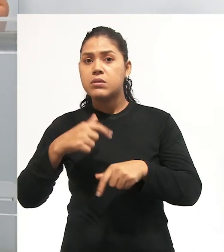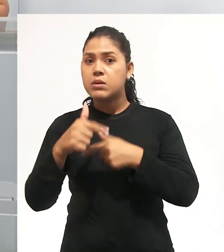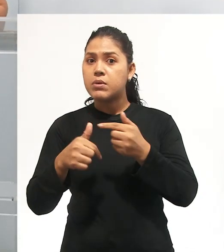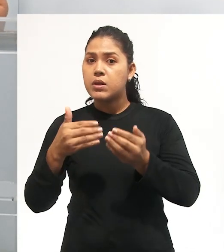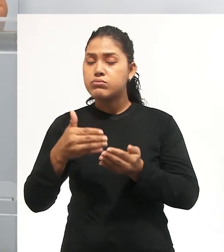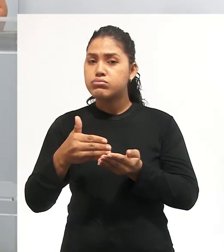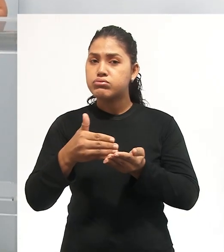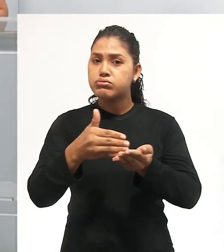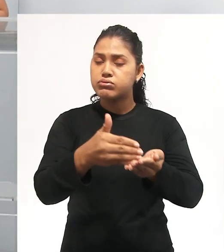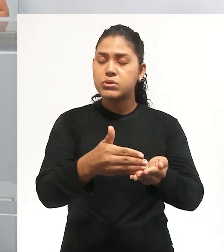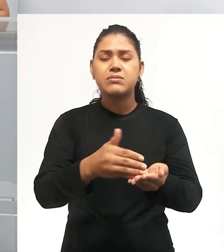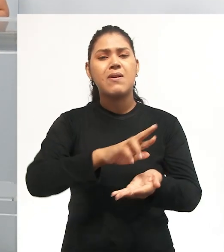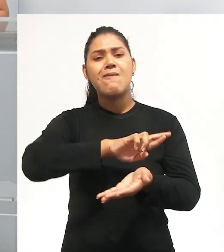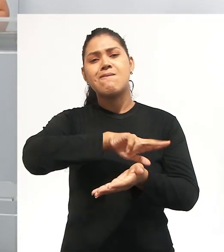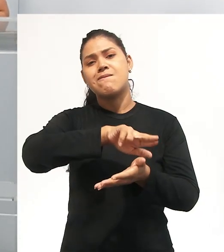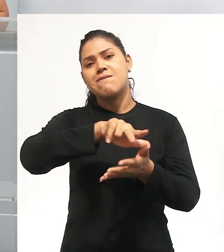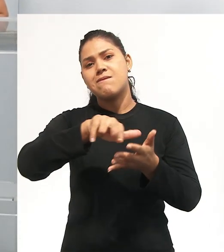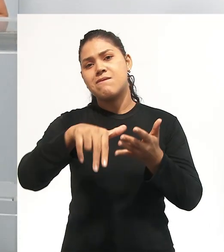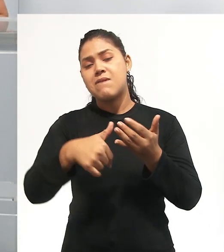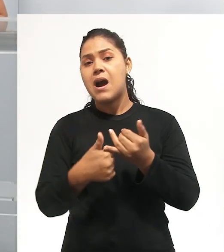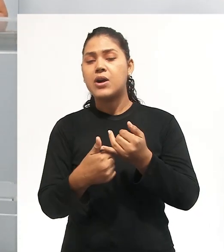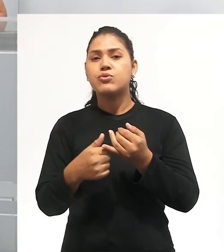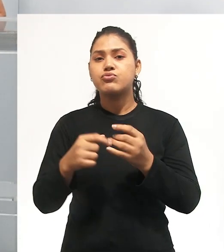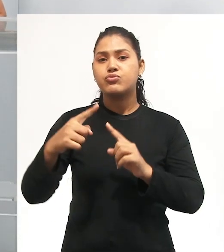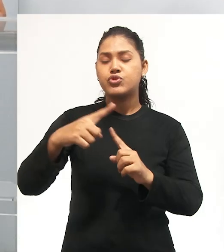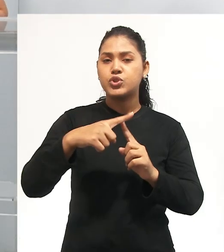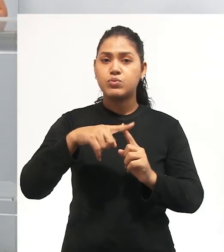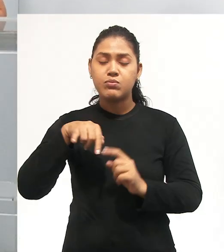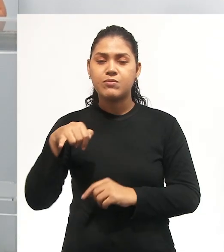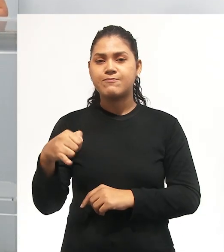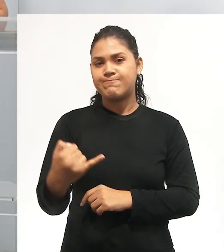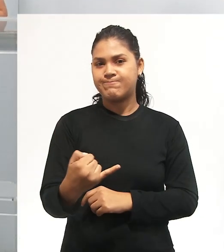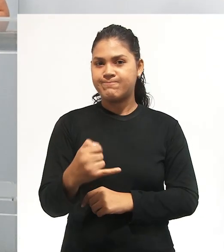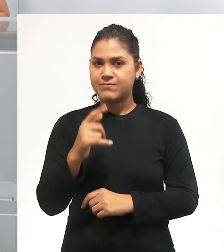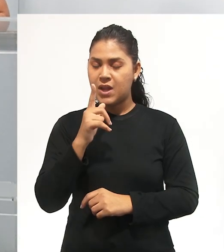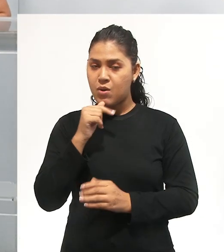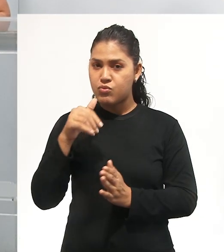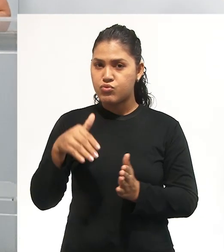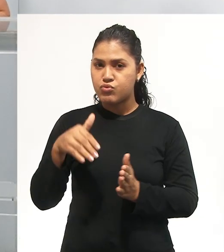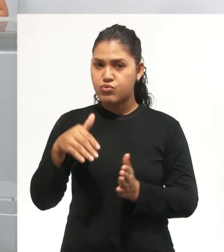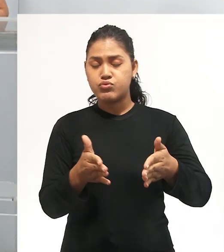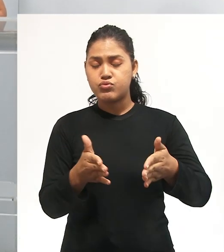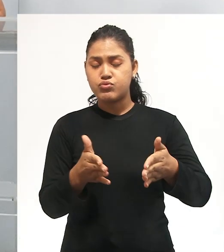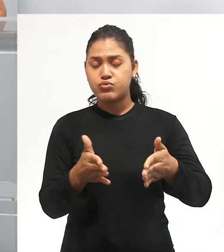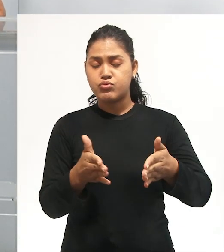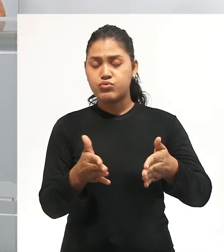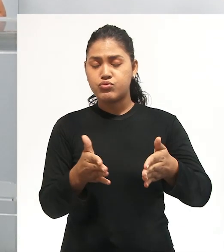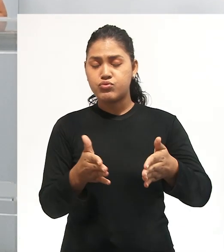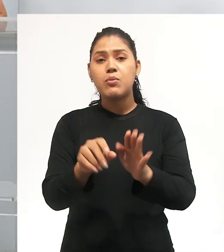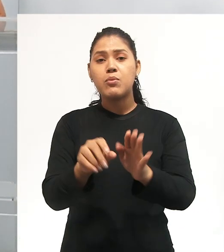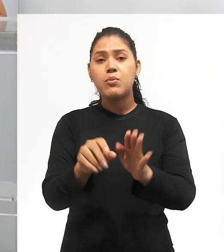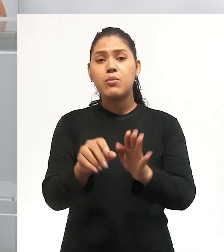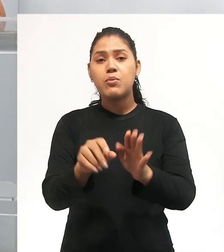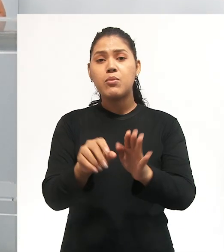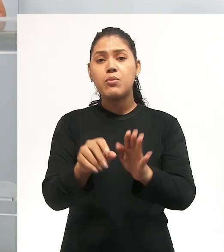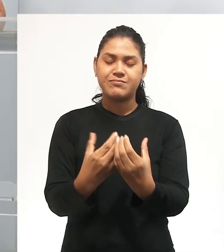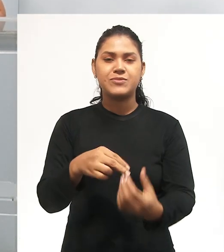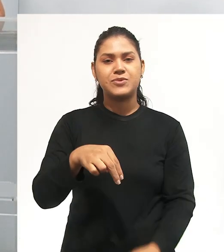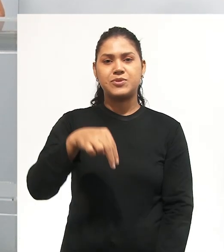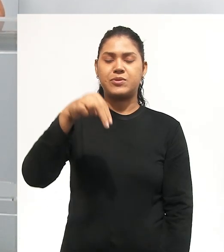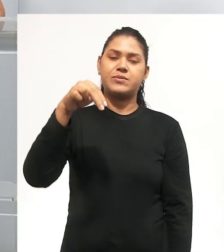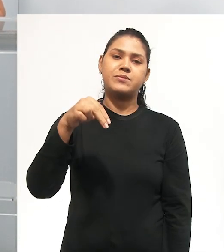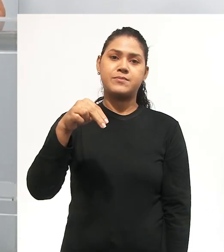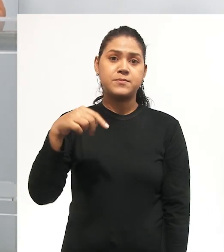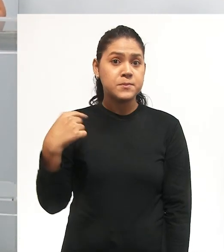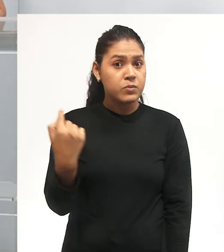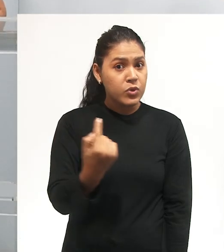para transporte. Então a gente tem uma outra visão. E é isso que compõe a nossa comunidade.